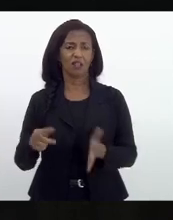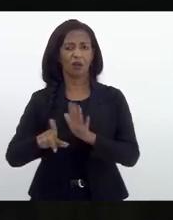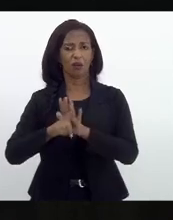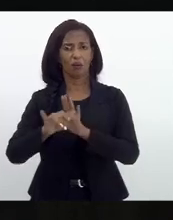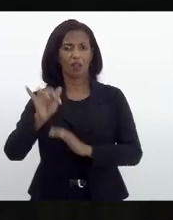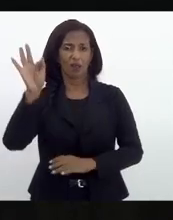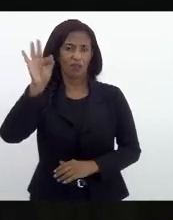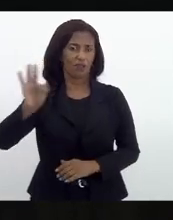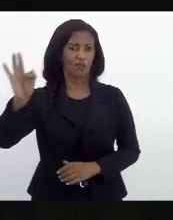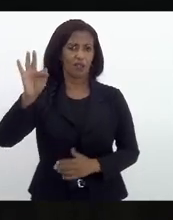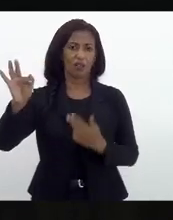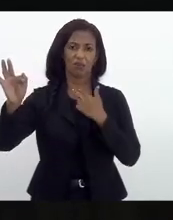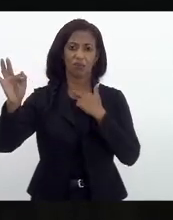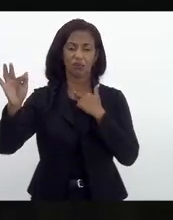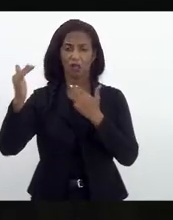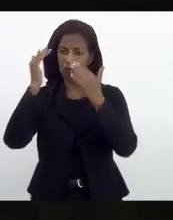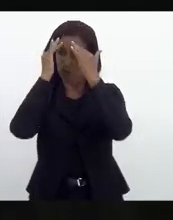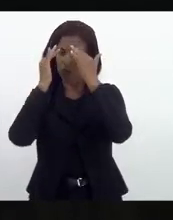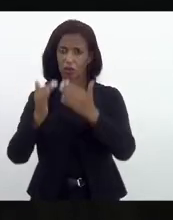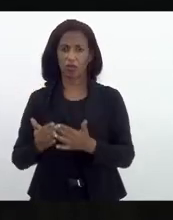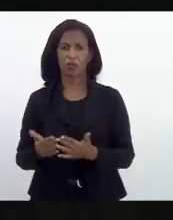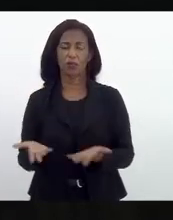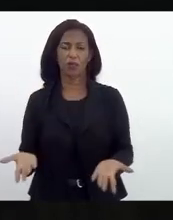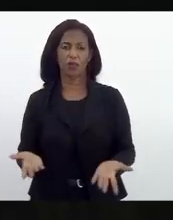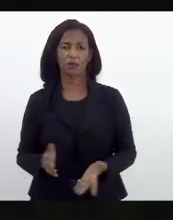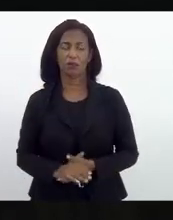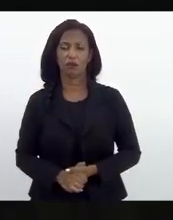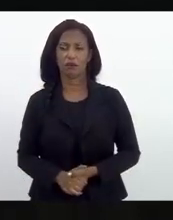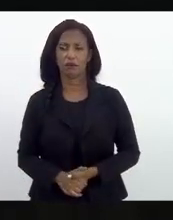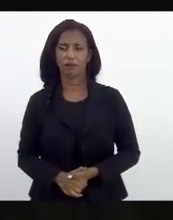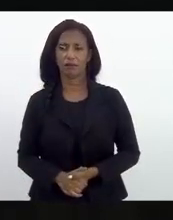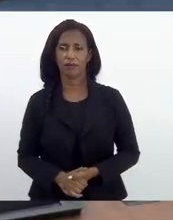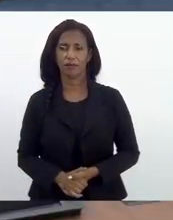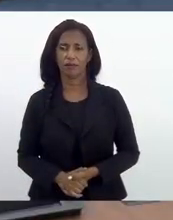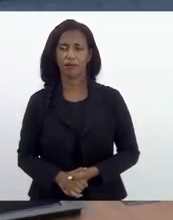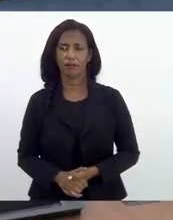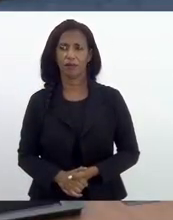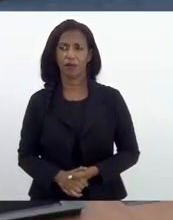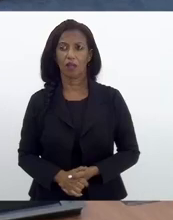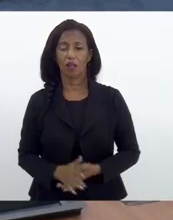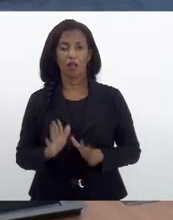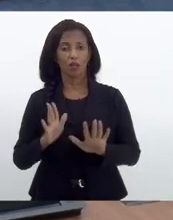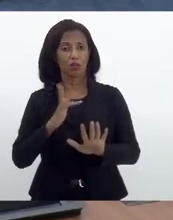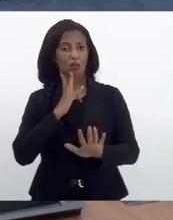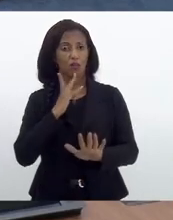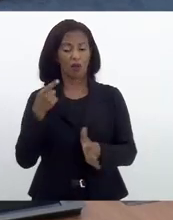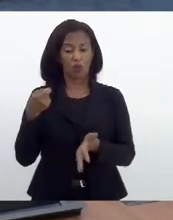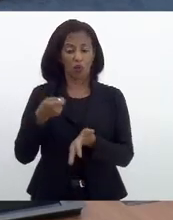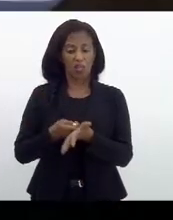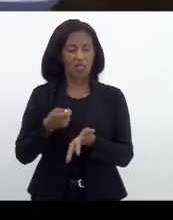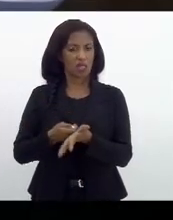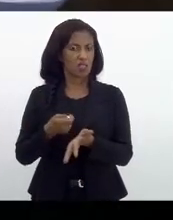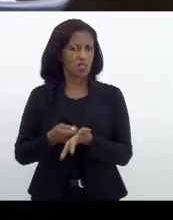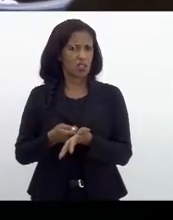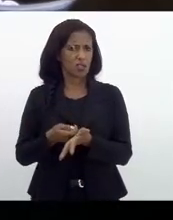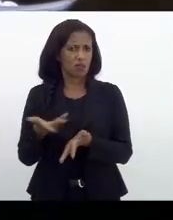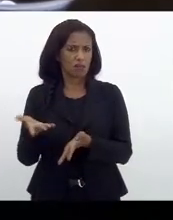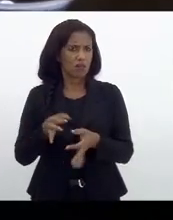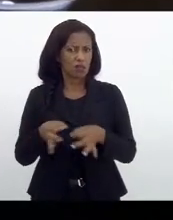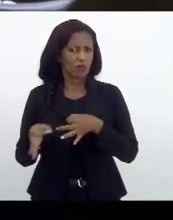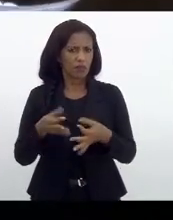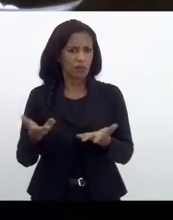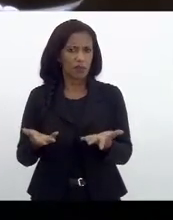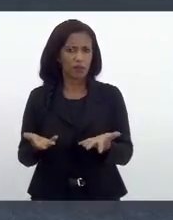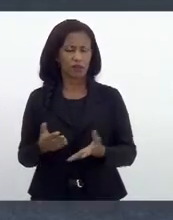federal não dá com todo respeito vossa excelência tem todos os direitos dizer que não é não nos é exigido é dessa forma